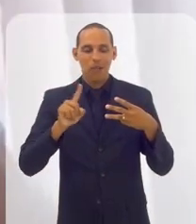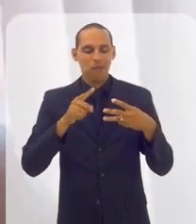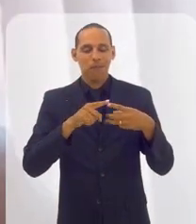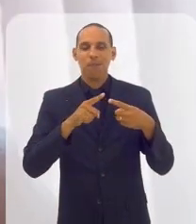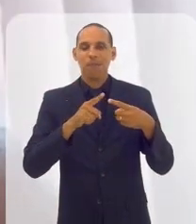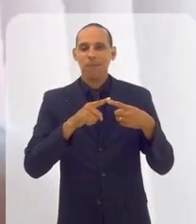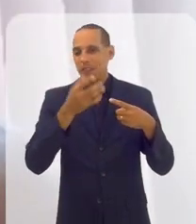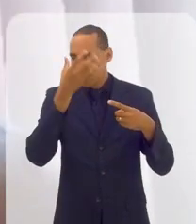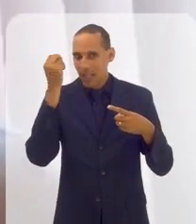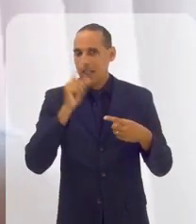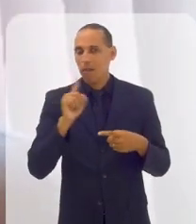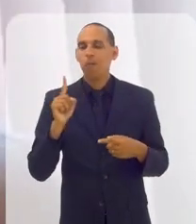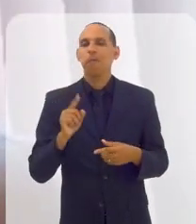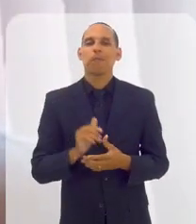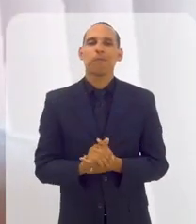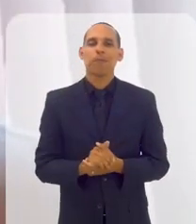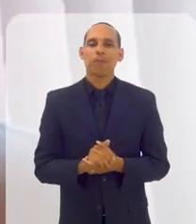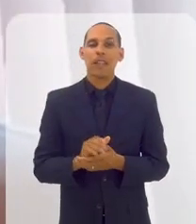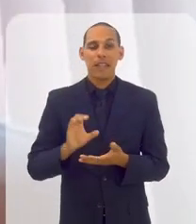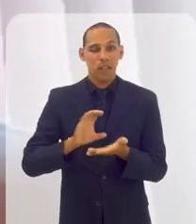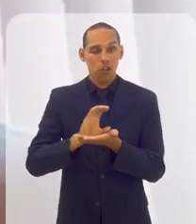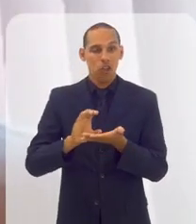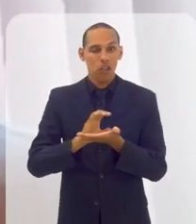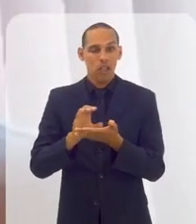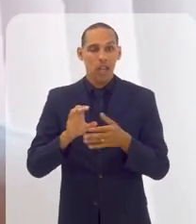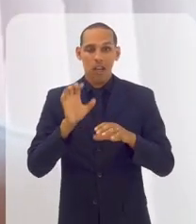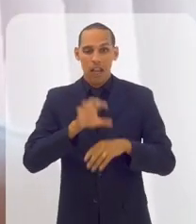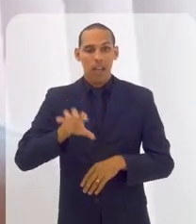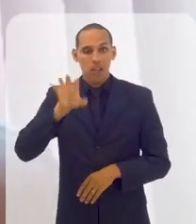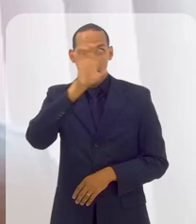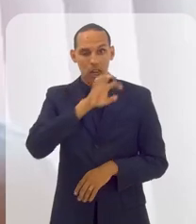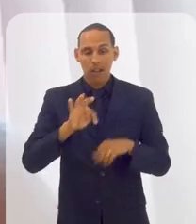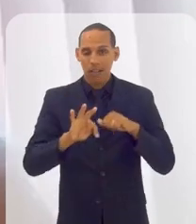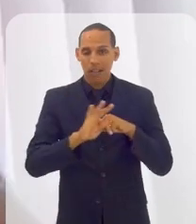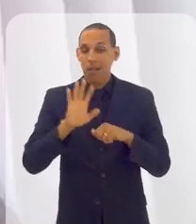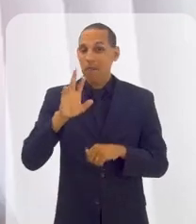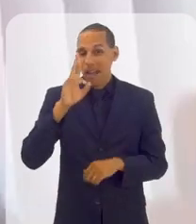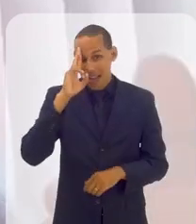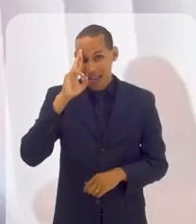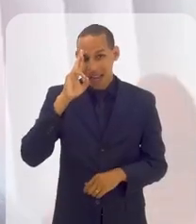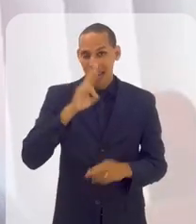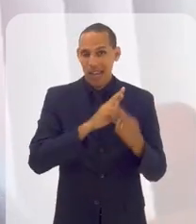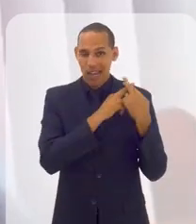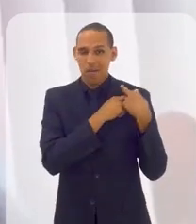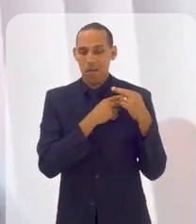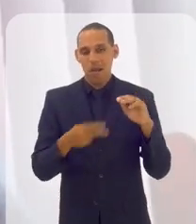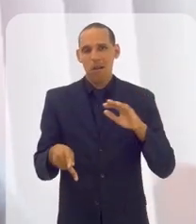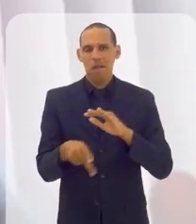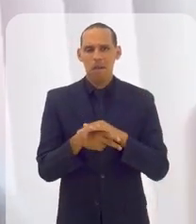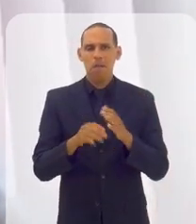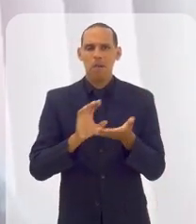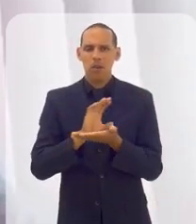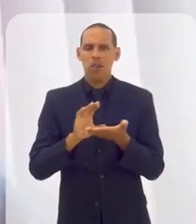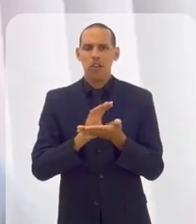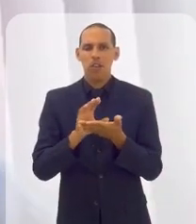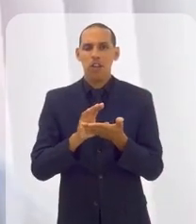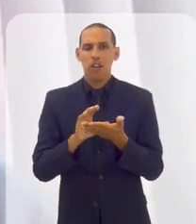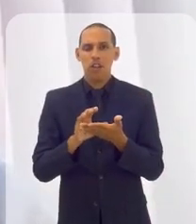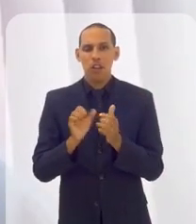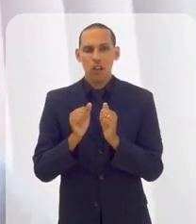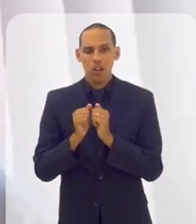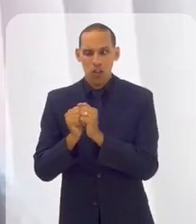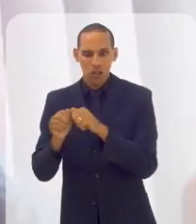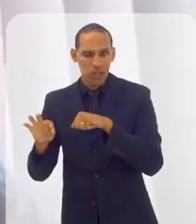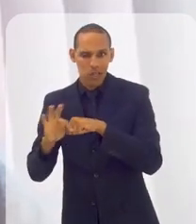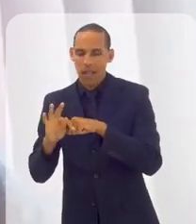repetiu. A gente não pode esquecer que é Conselho Regional dos Técnicos, mas a responsabilidade do Conselho, mais do que com